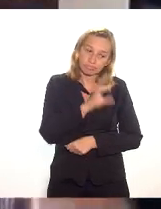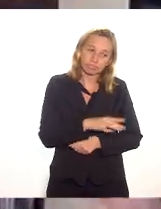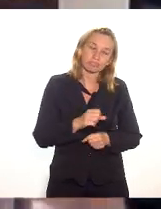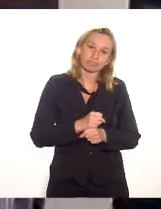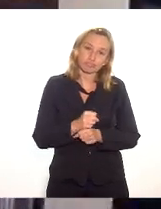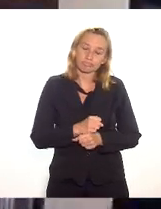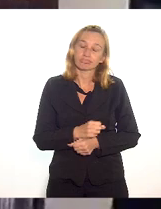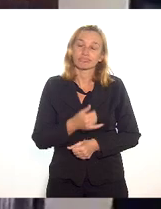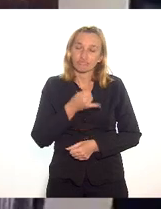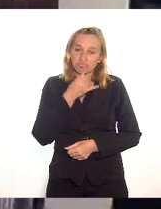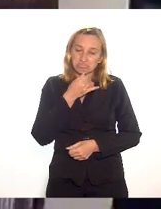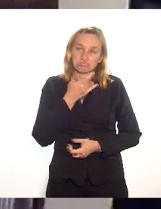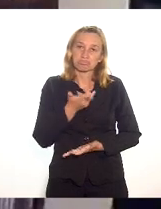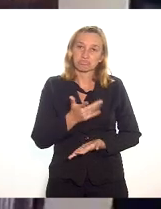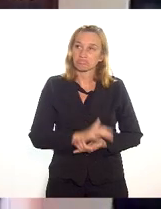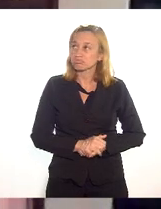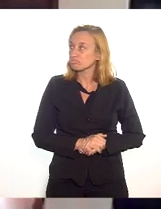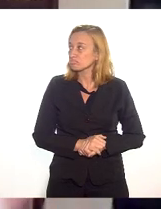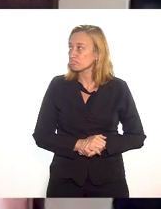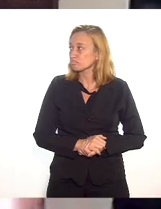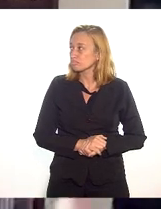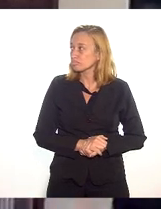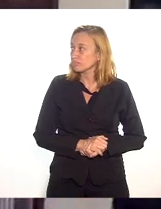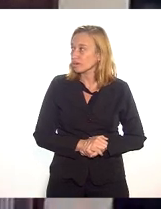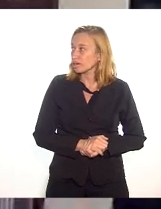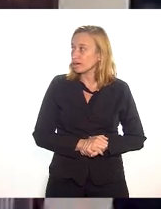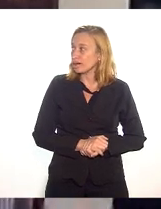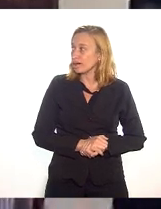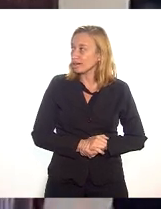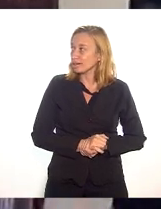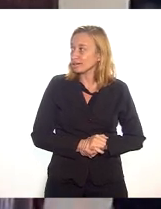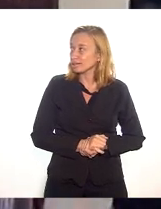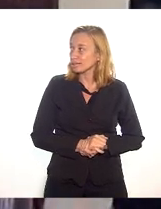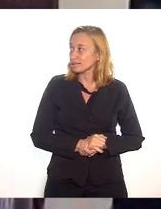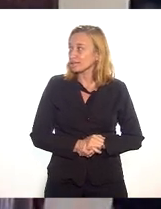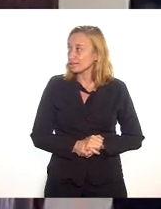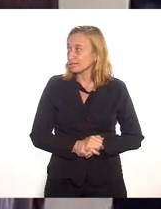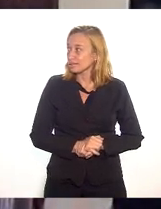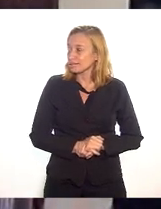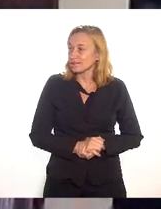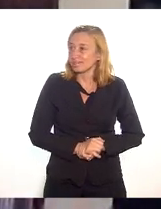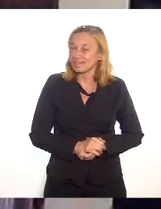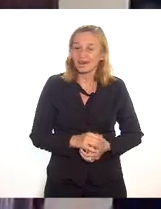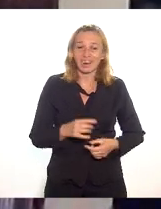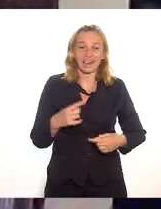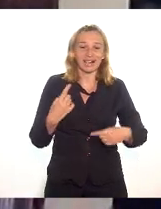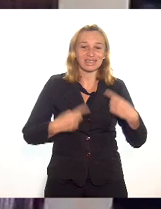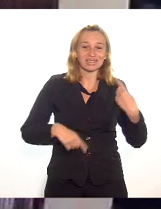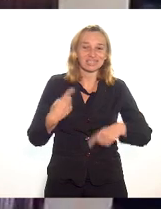nos últimos anos, infelizmente, a política tem sido